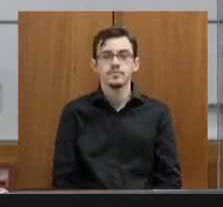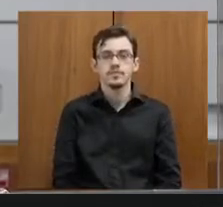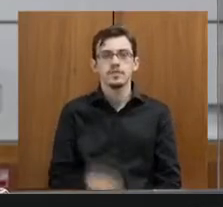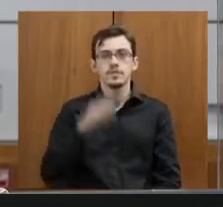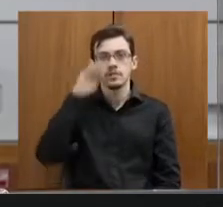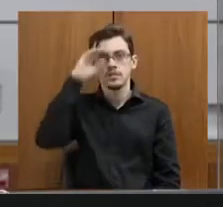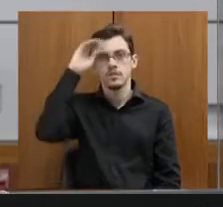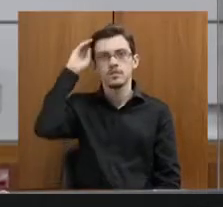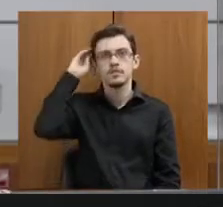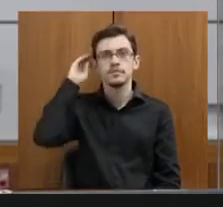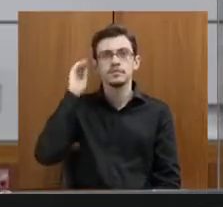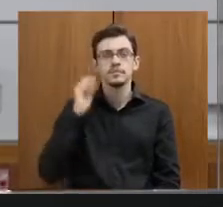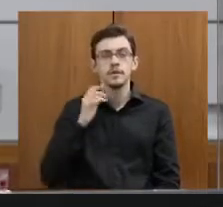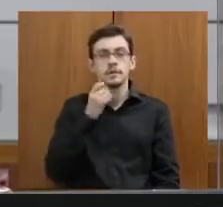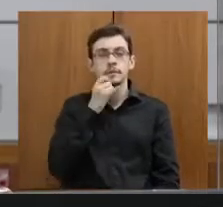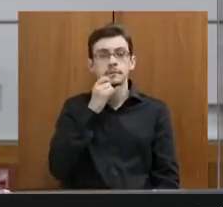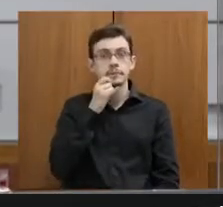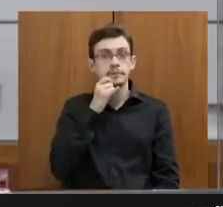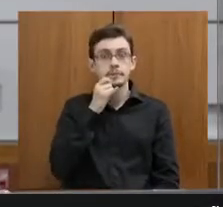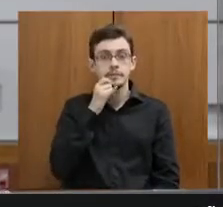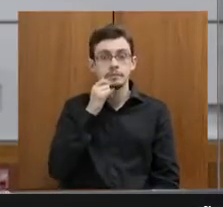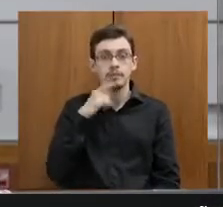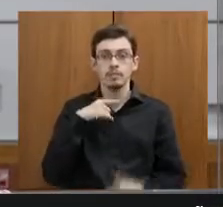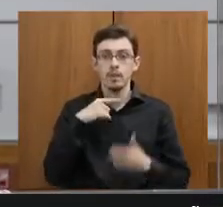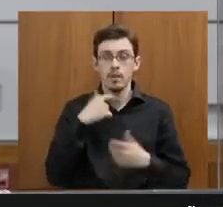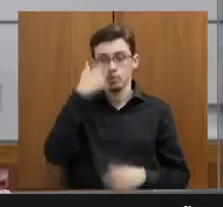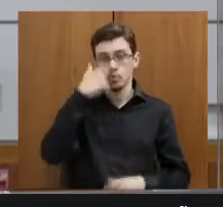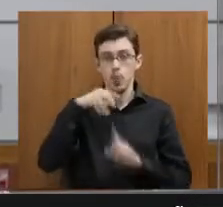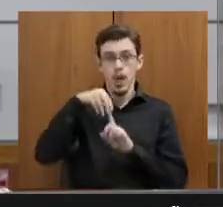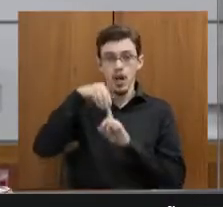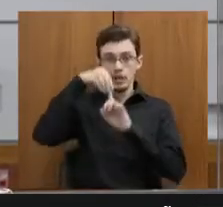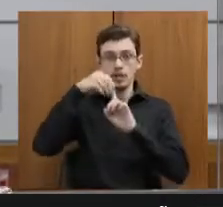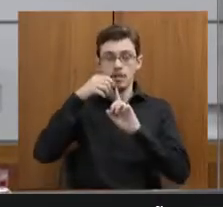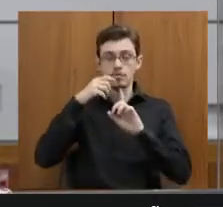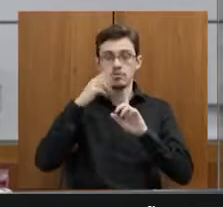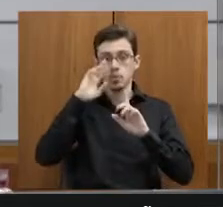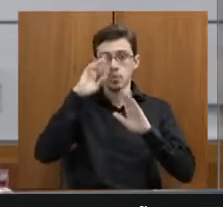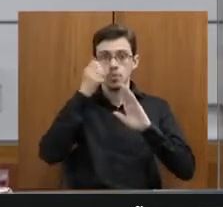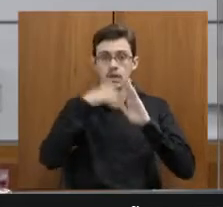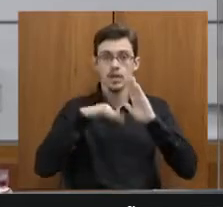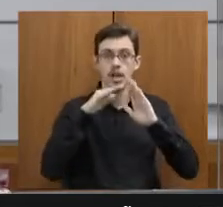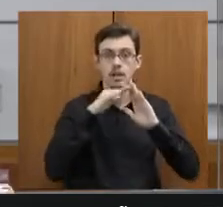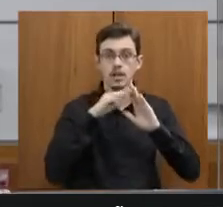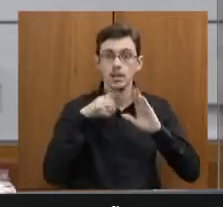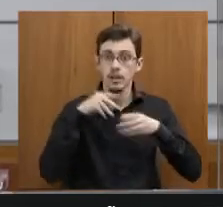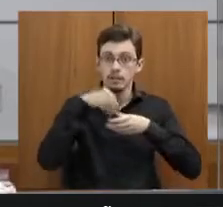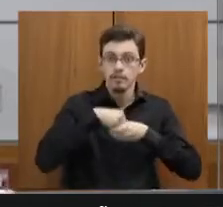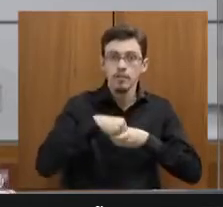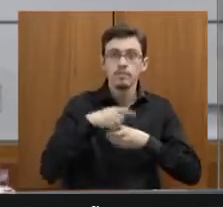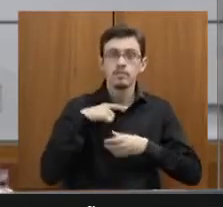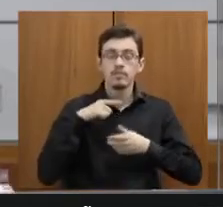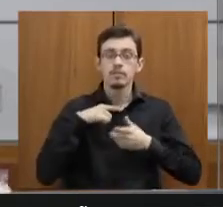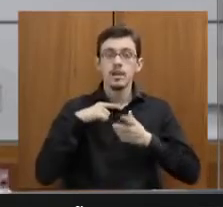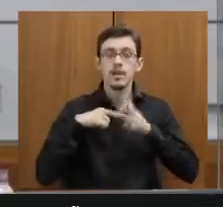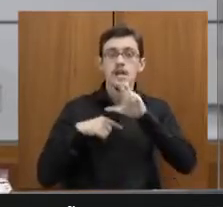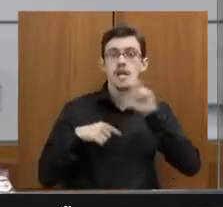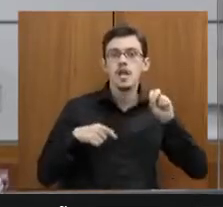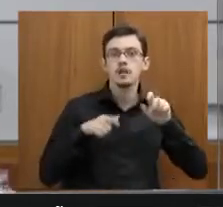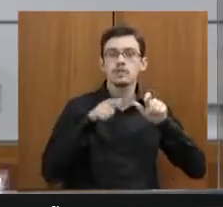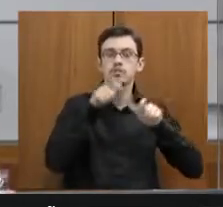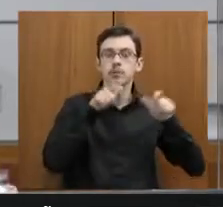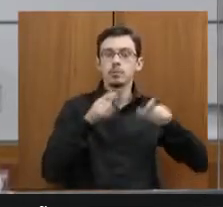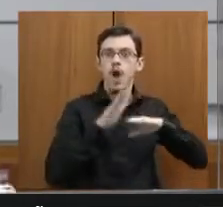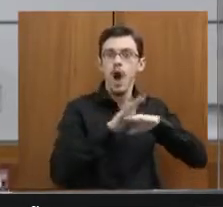autoridade tradicional que tem lista lá passou pela nossa Diretoria de 500 pessoas mais escritas só para aquela comunidade